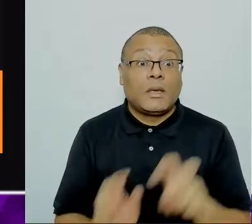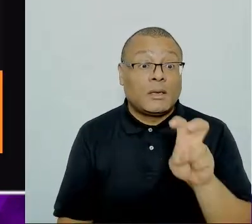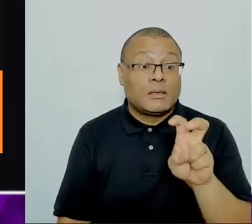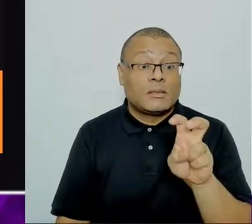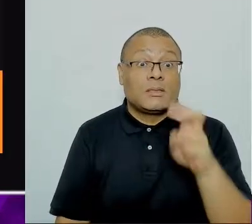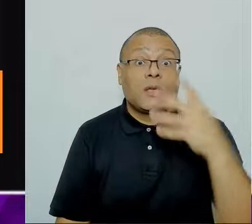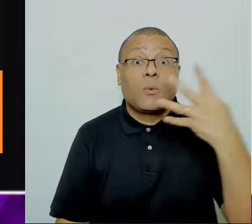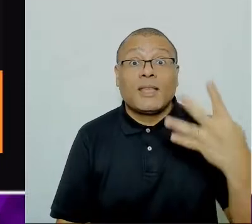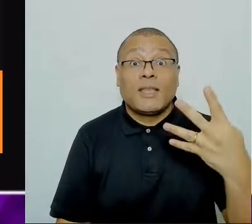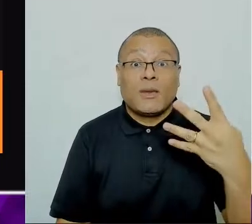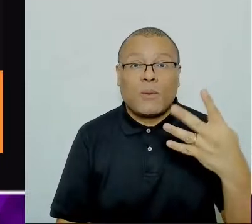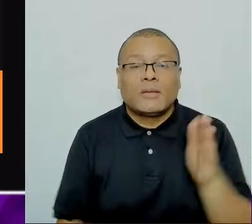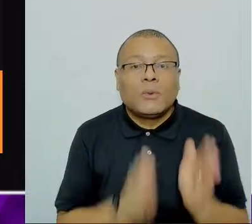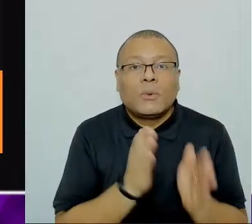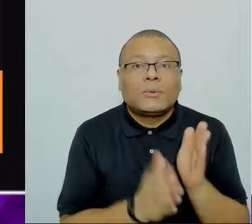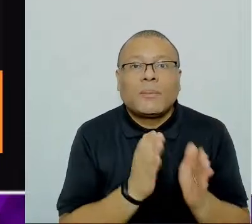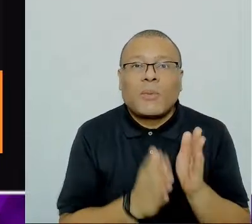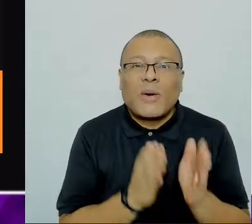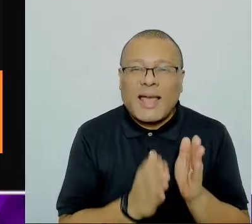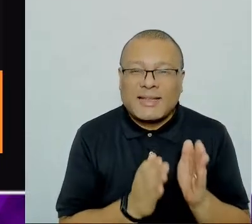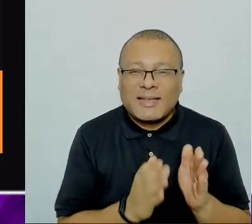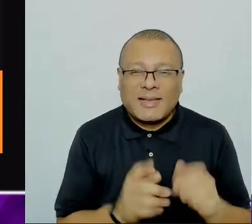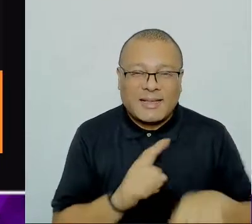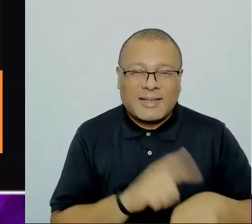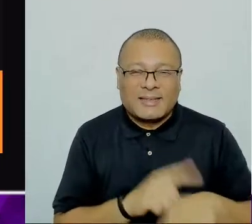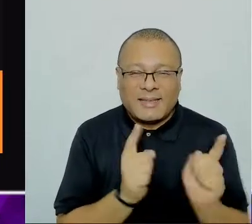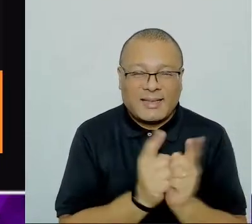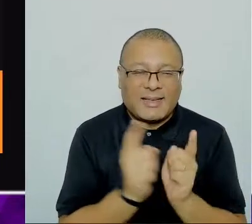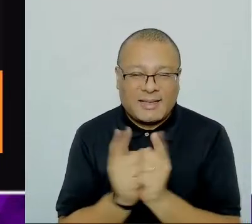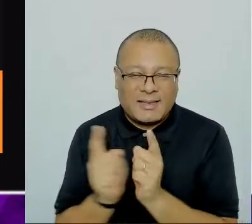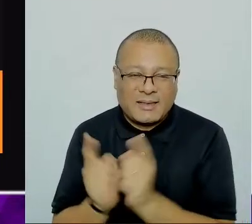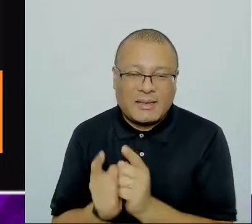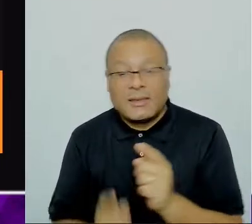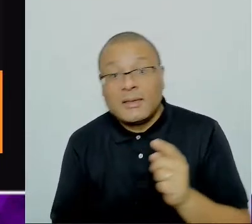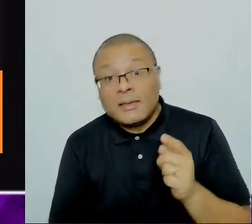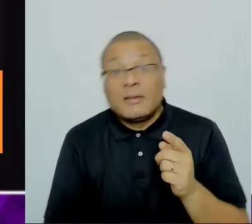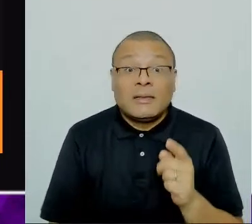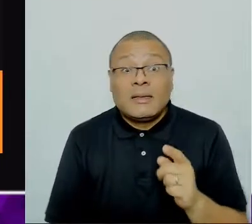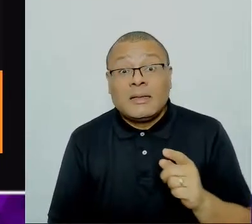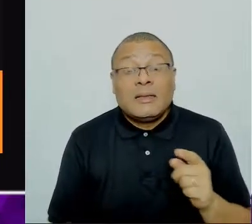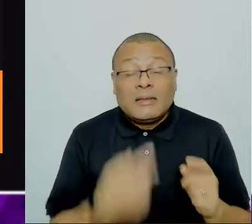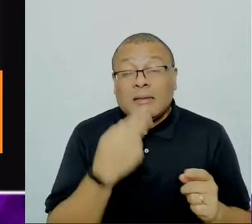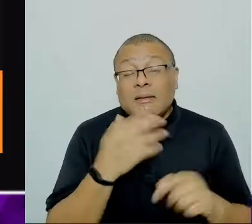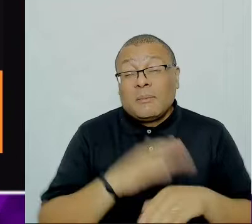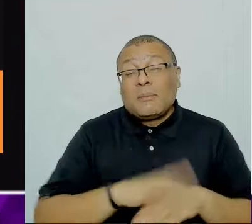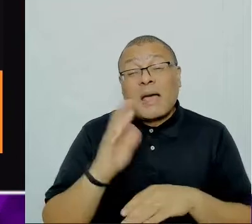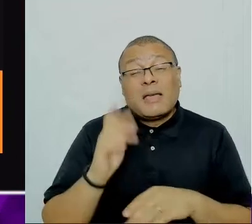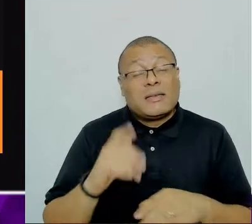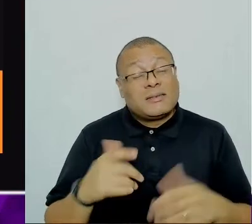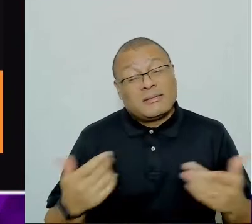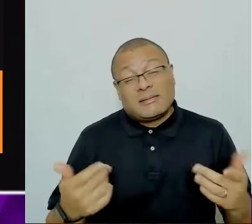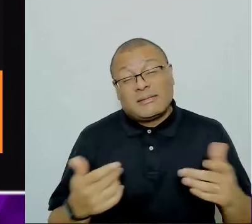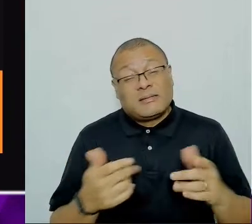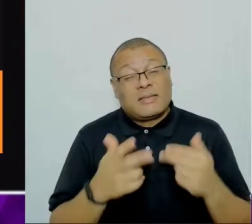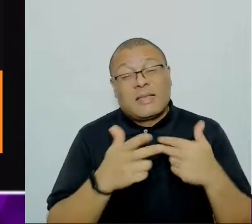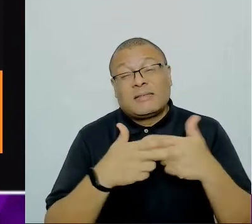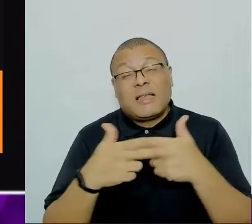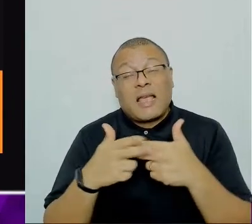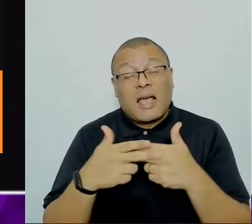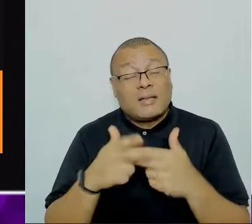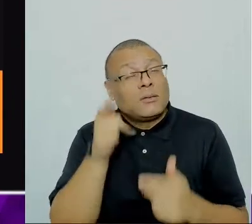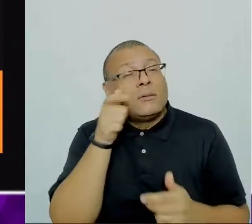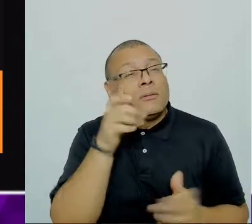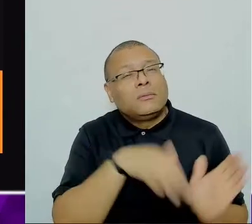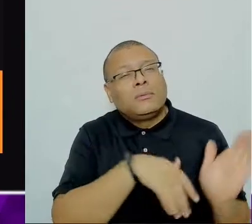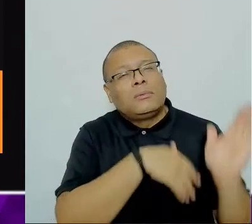54 temporadas de seriados. E 54 temporadas será porque se eu colocar seriados, às vezes tem mais de uma temporada, né? Se a gente faz aquela maratona, então eu